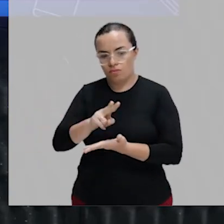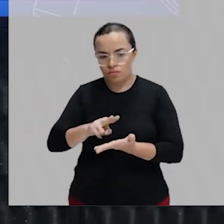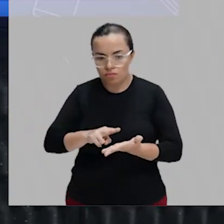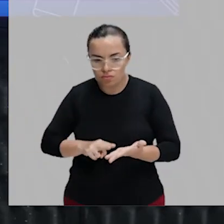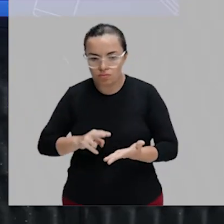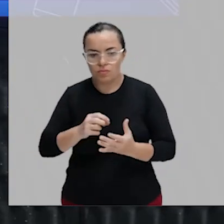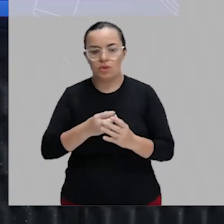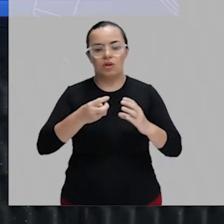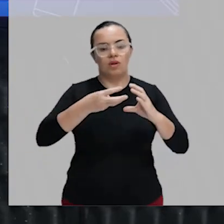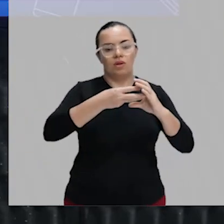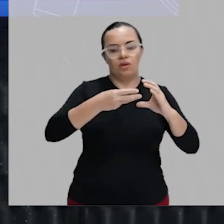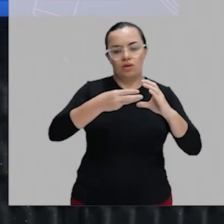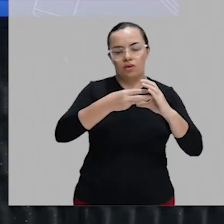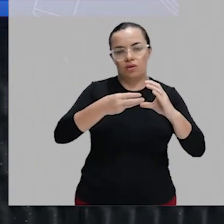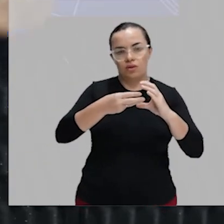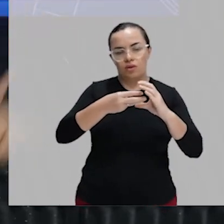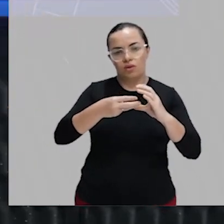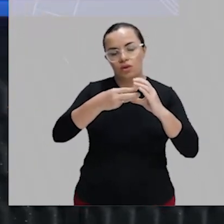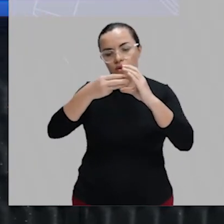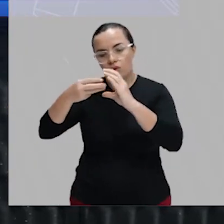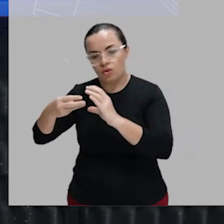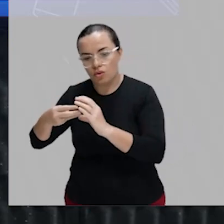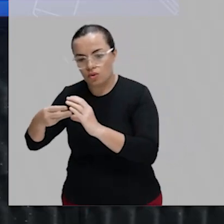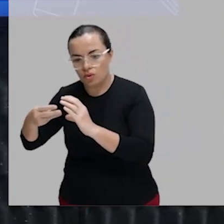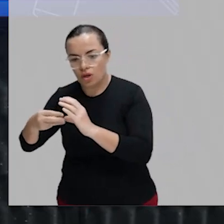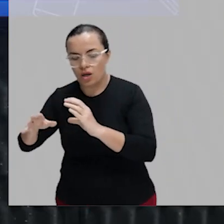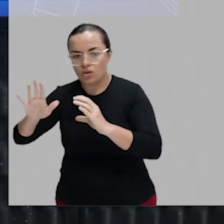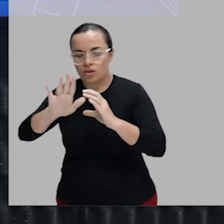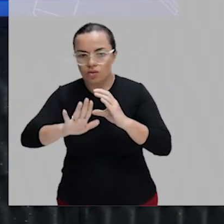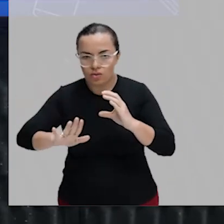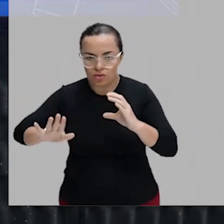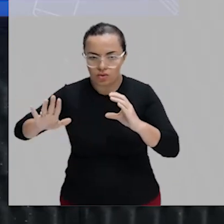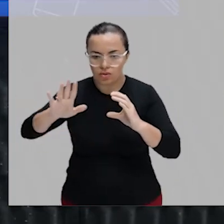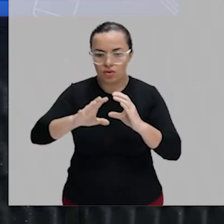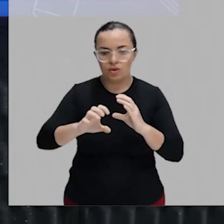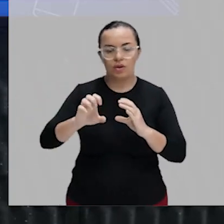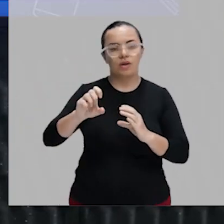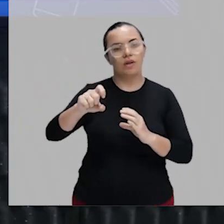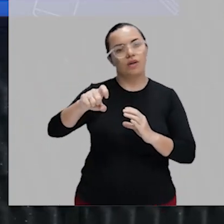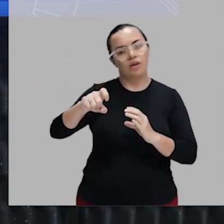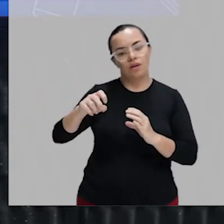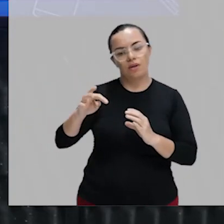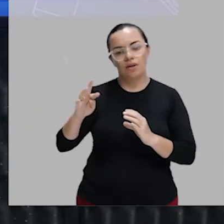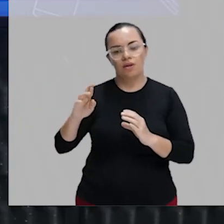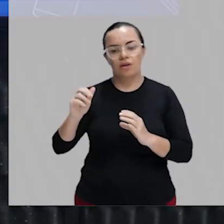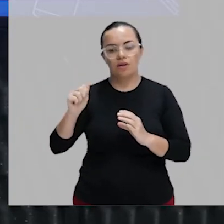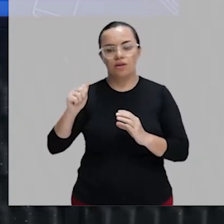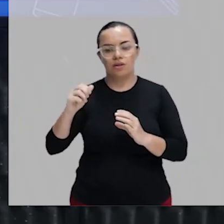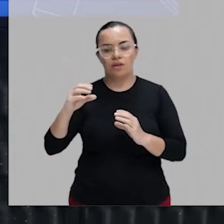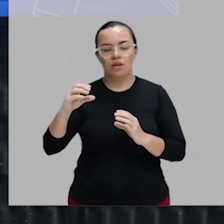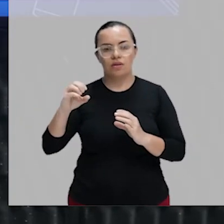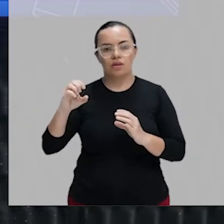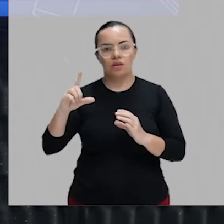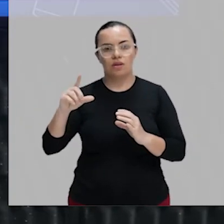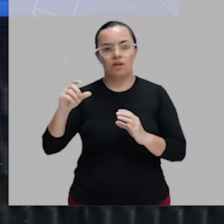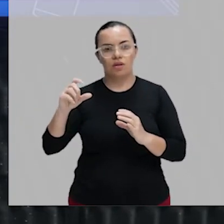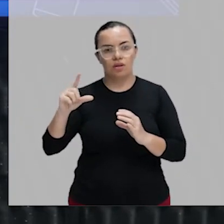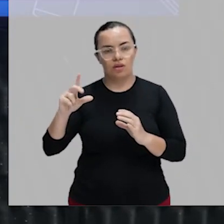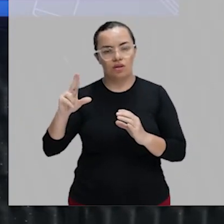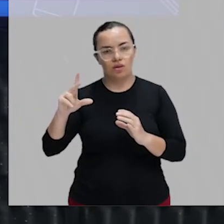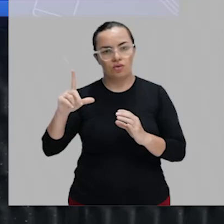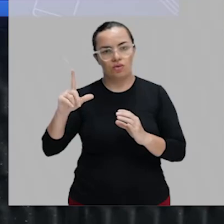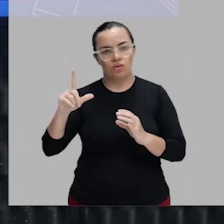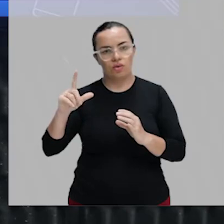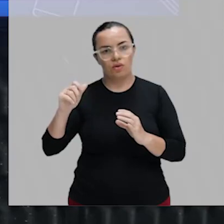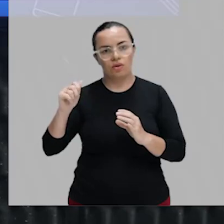vizinhas e à superfície extracelulares. Ou seja, eu tenho aqui uma célula e outra célula.